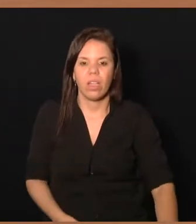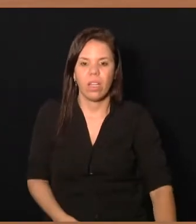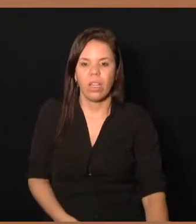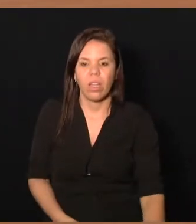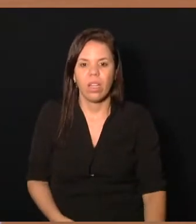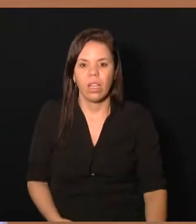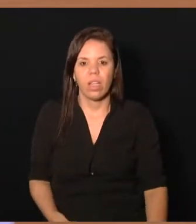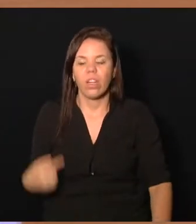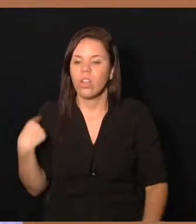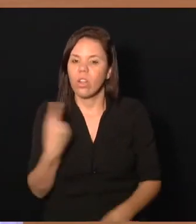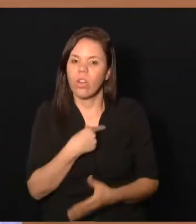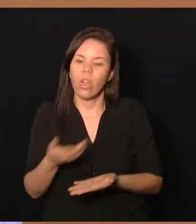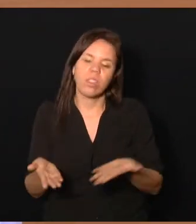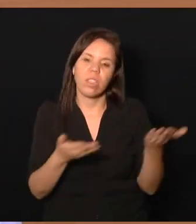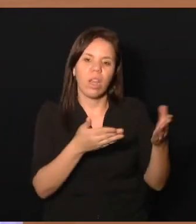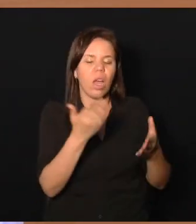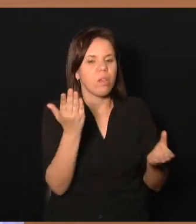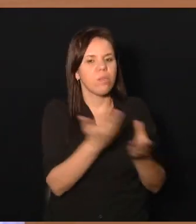a gente, nós, na justiça.